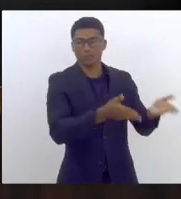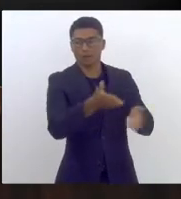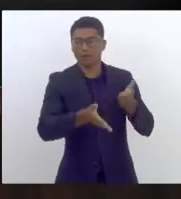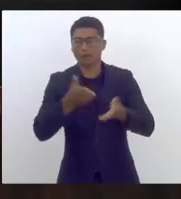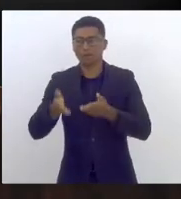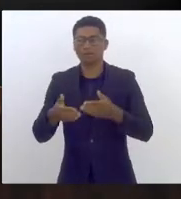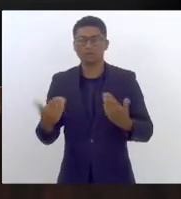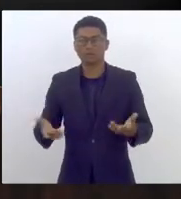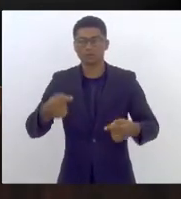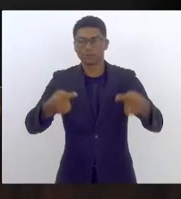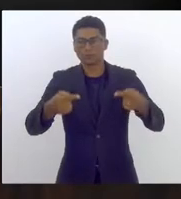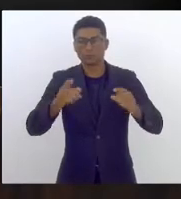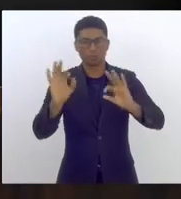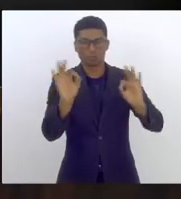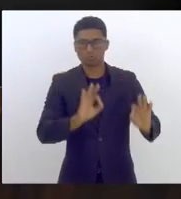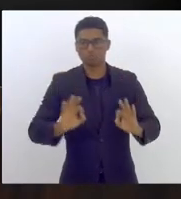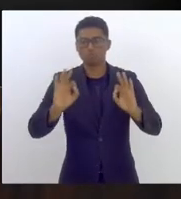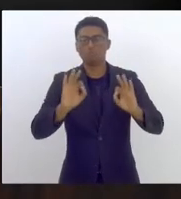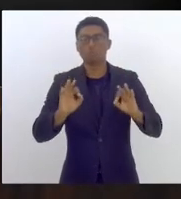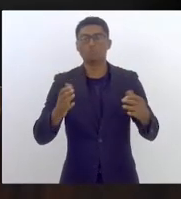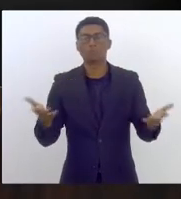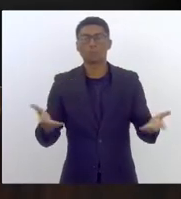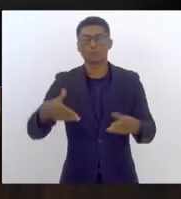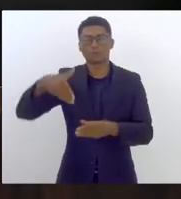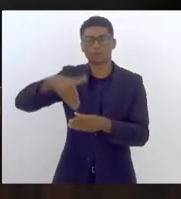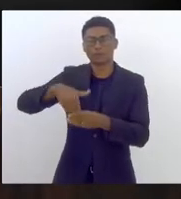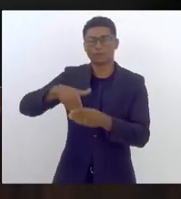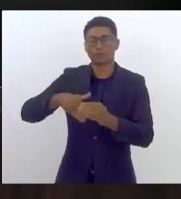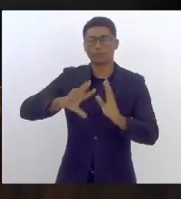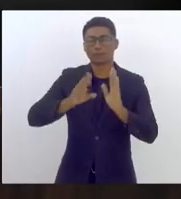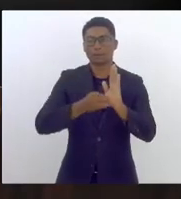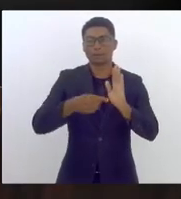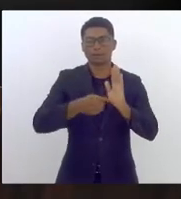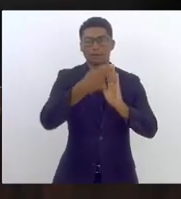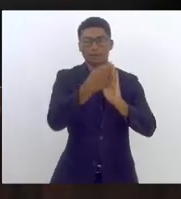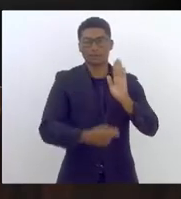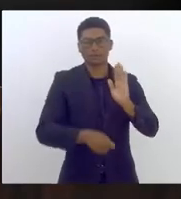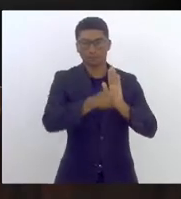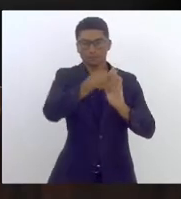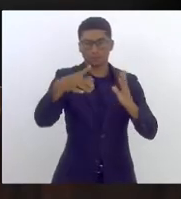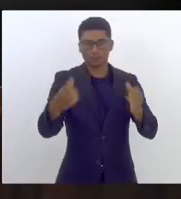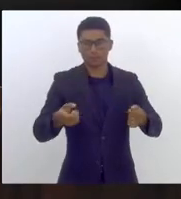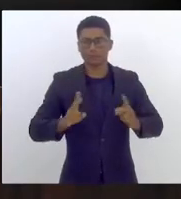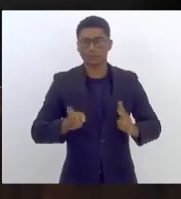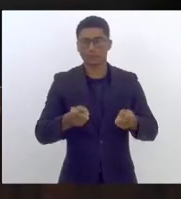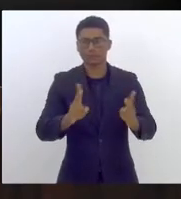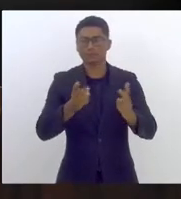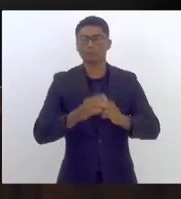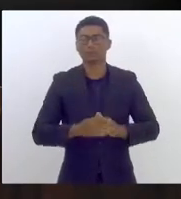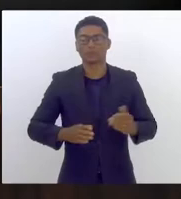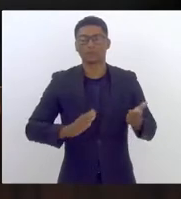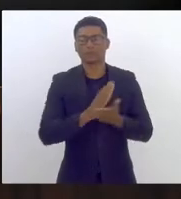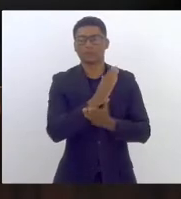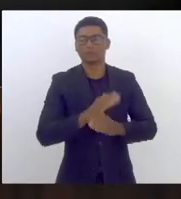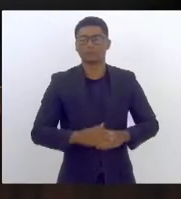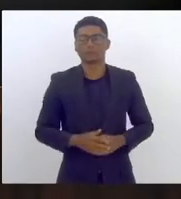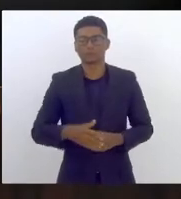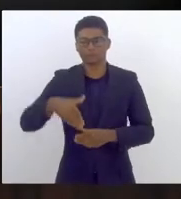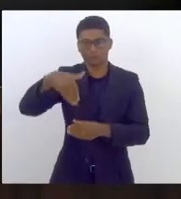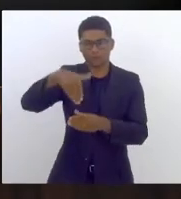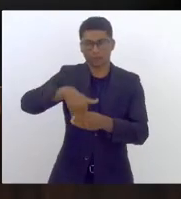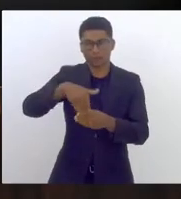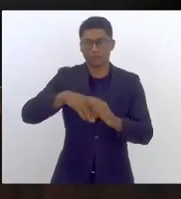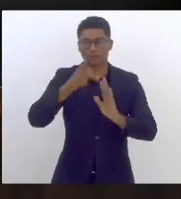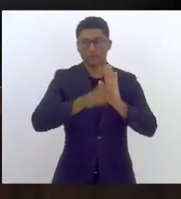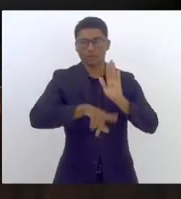excursão em votação emenda de redação aprovado em votação